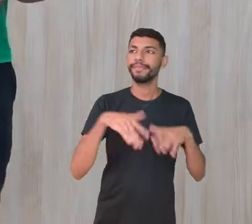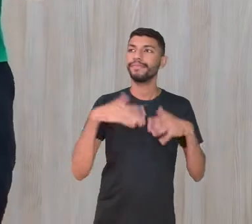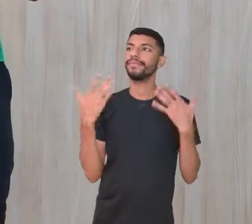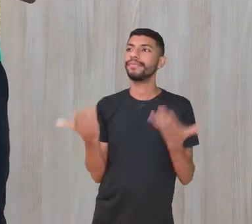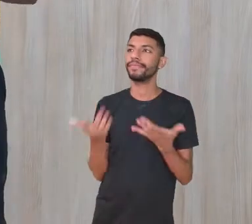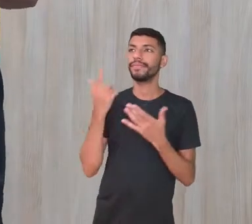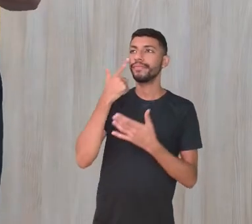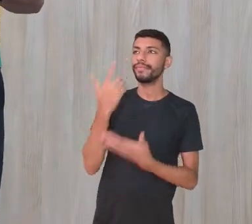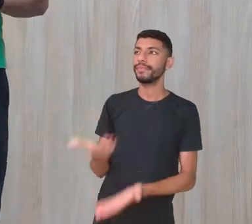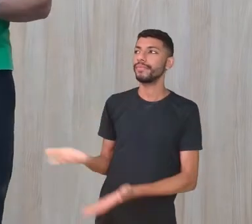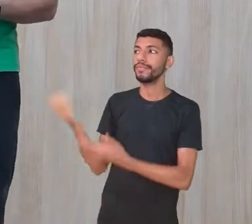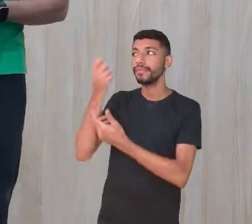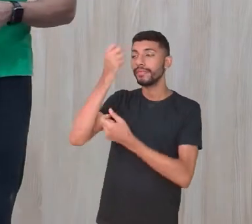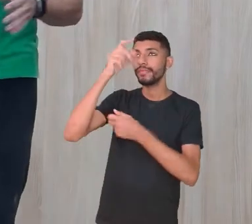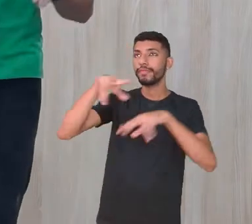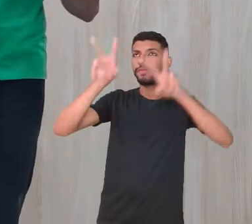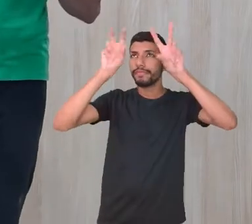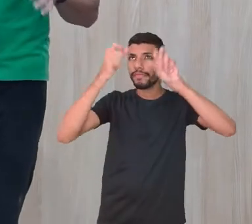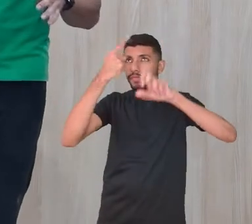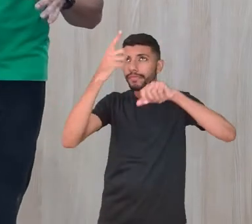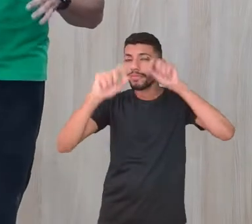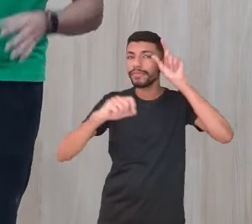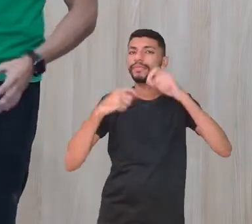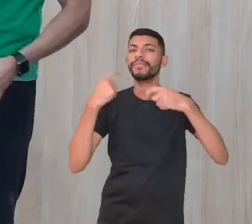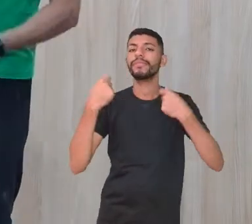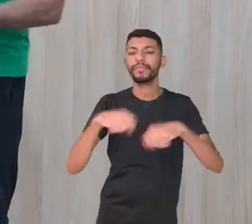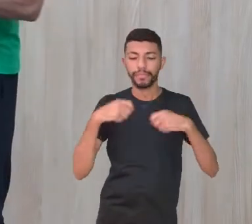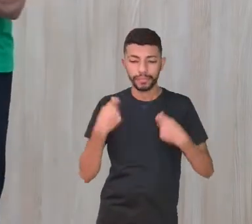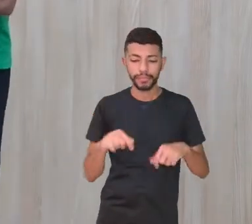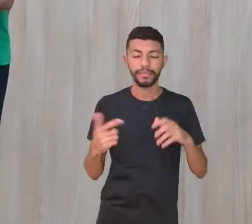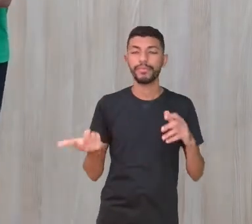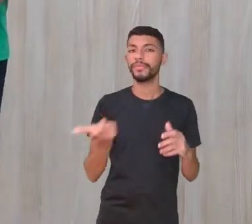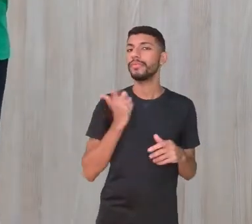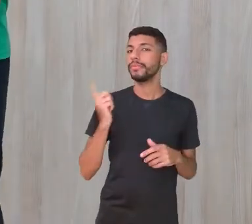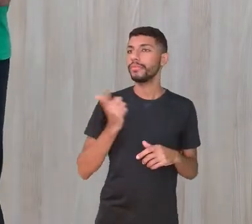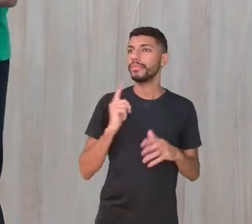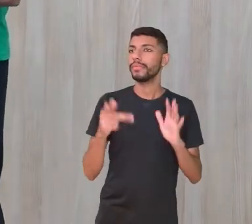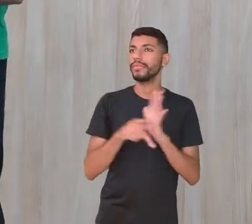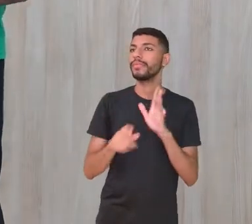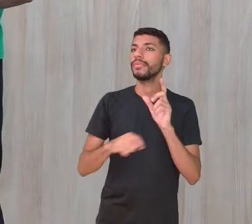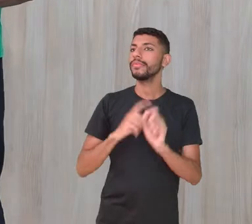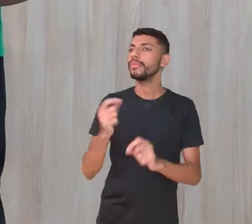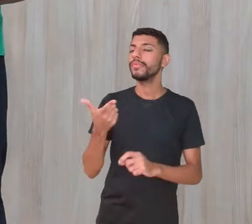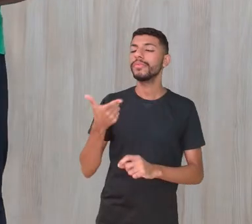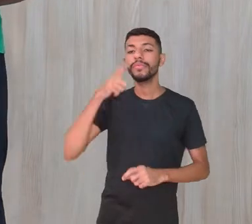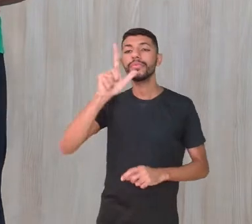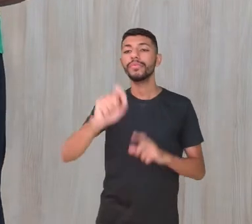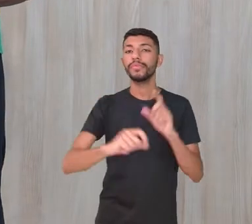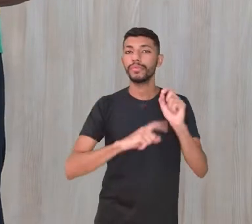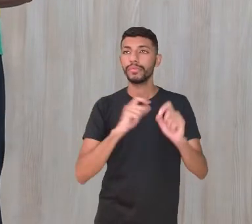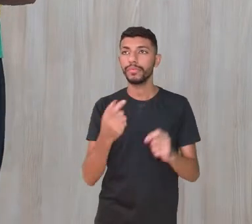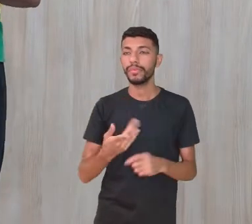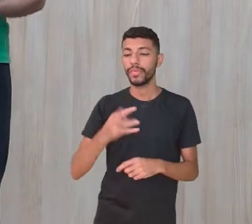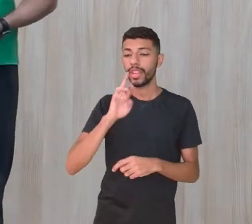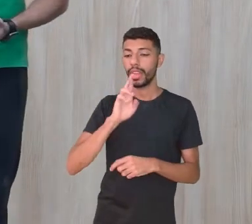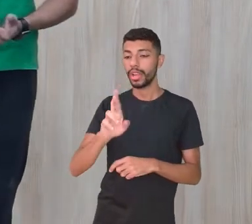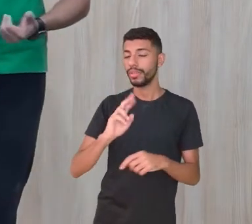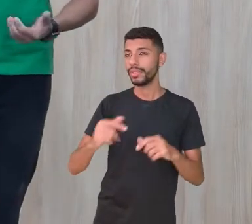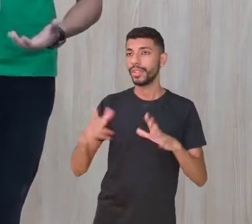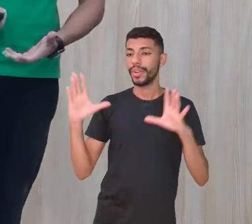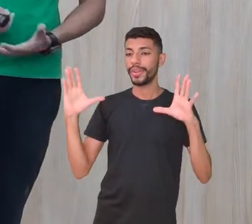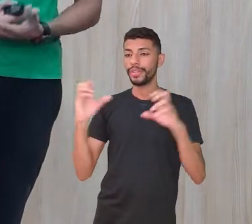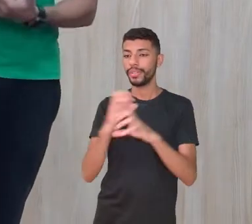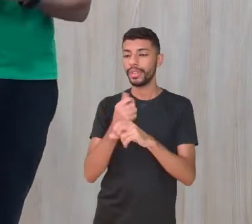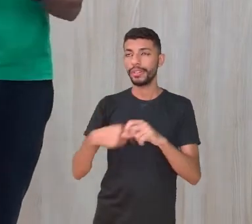Então, são essas ideias que você precisa ter, tá? Para que você consiga resolver aí os cálculos